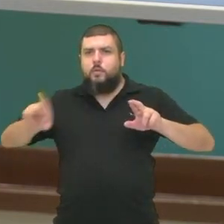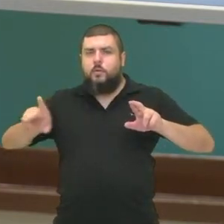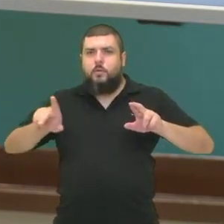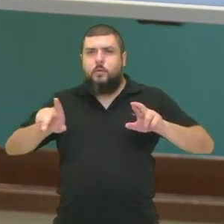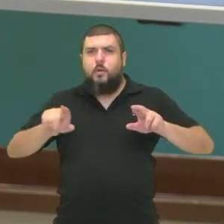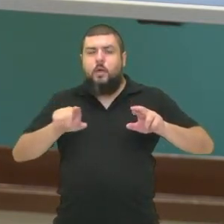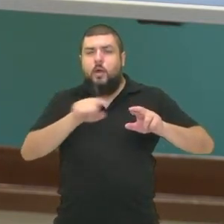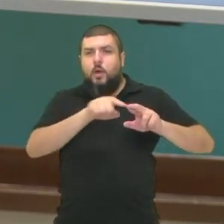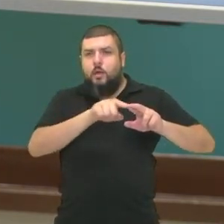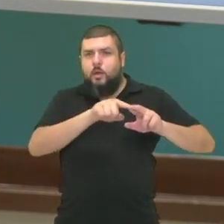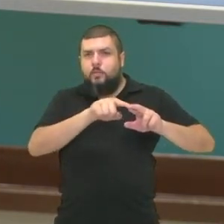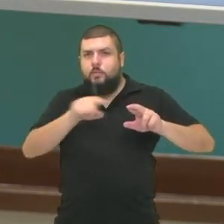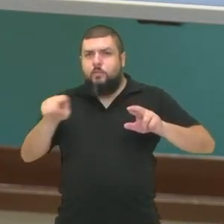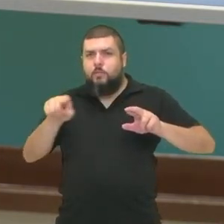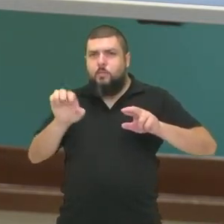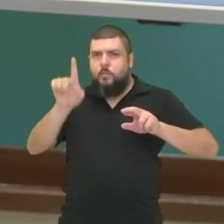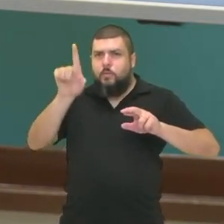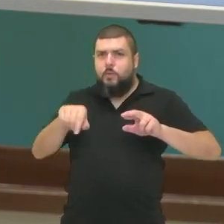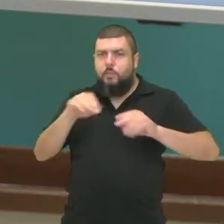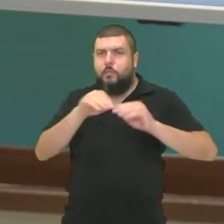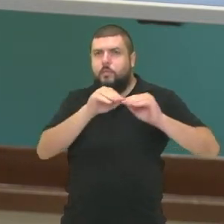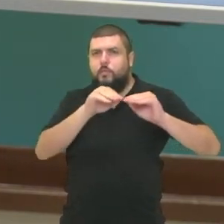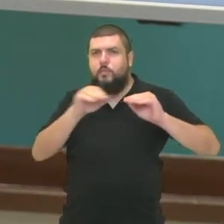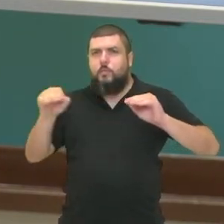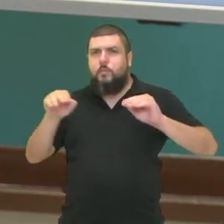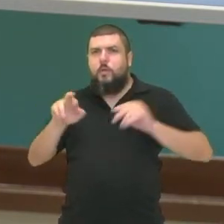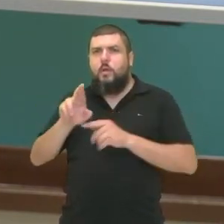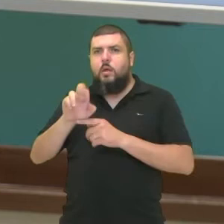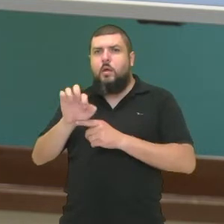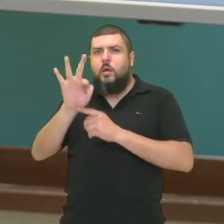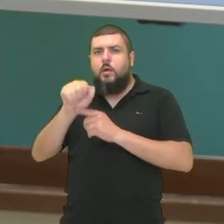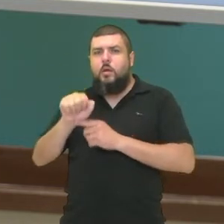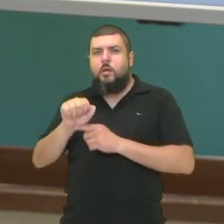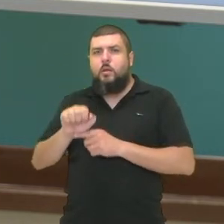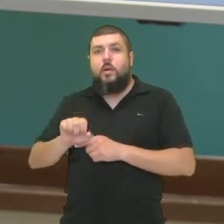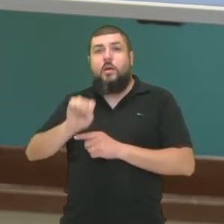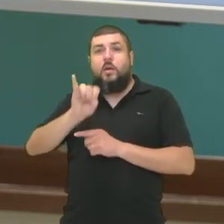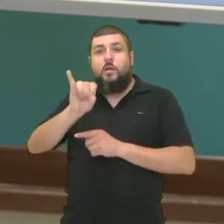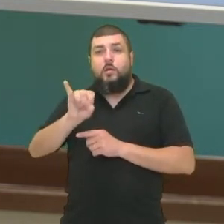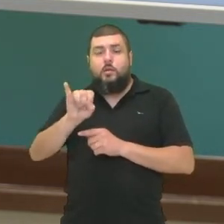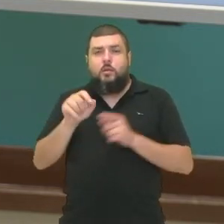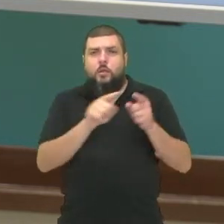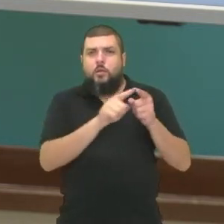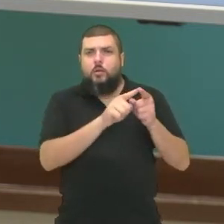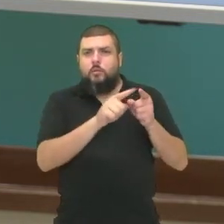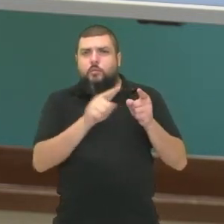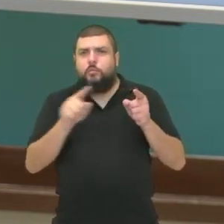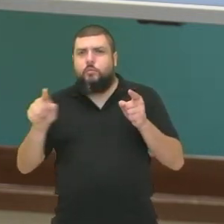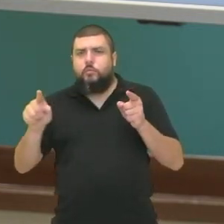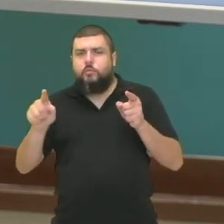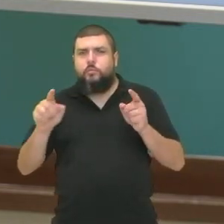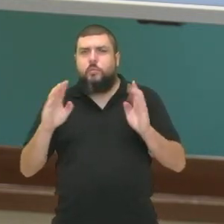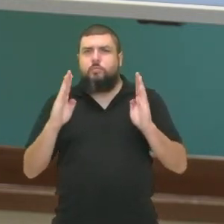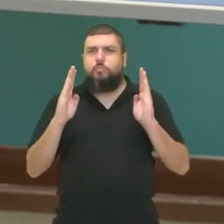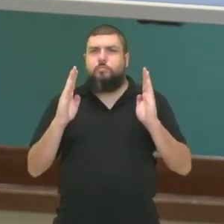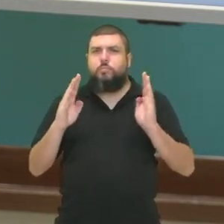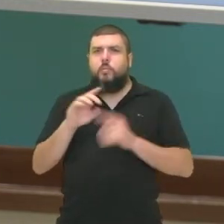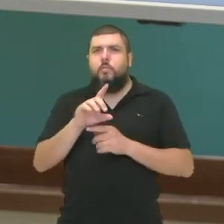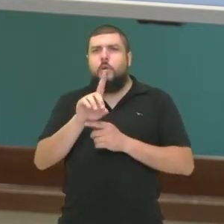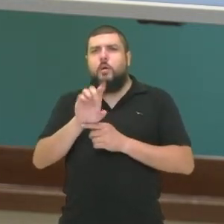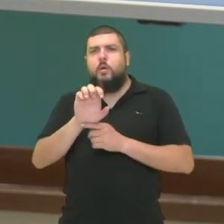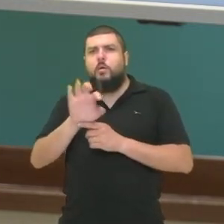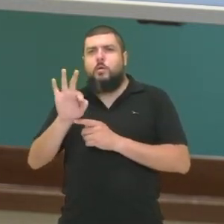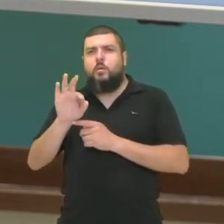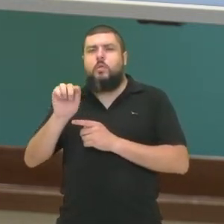alinhados, ou sejam colineares, se o determinante formado entre eles for igual a zero. Então, para eles